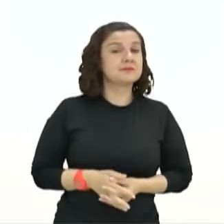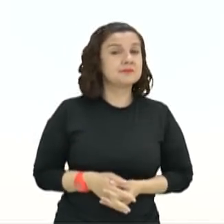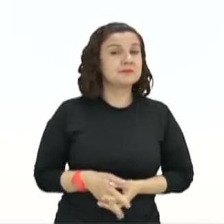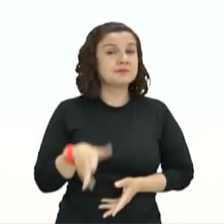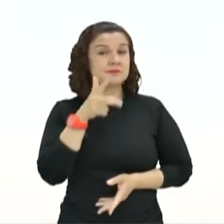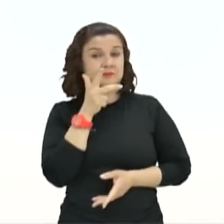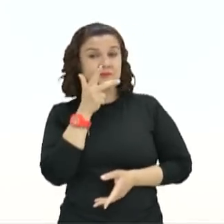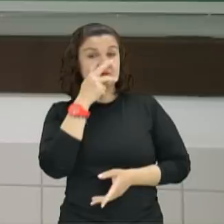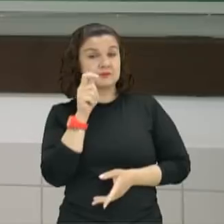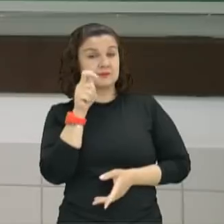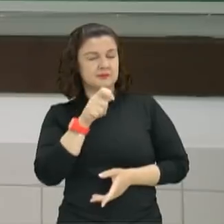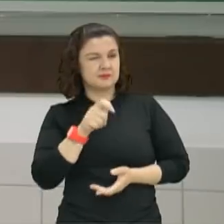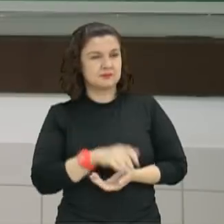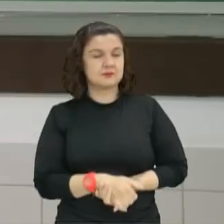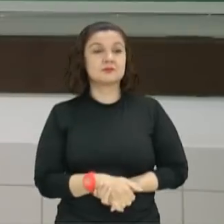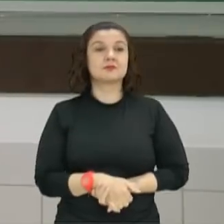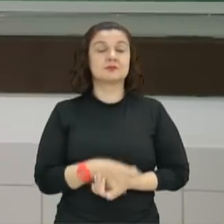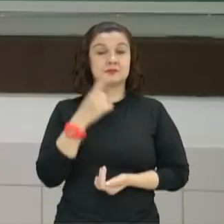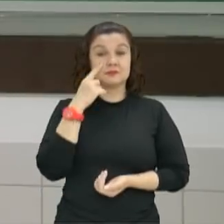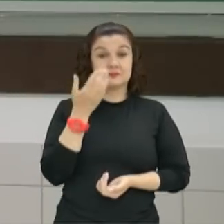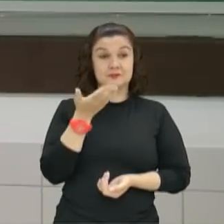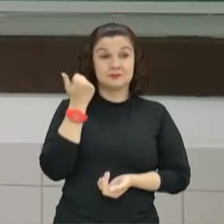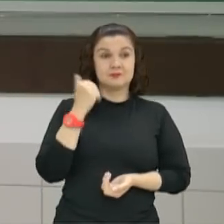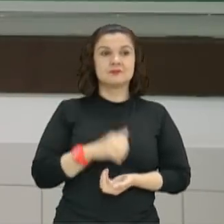aí, o que você acha que dá para fazer? Vamos ver.